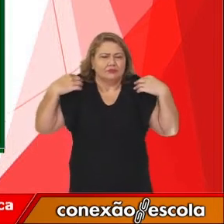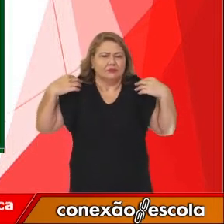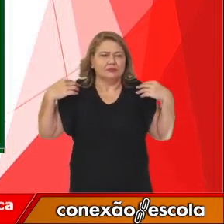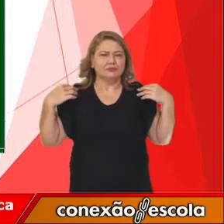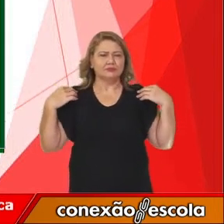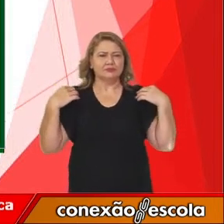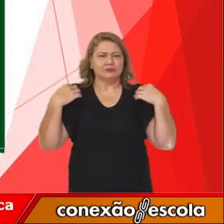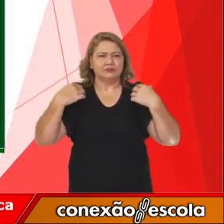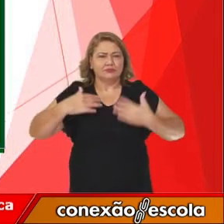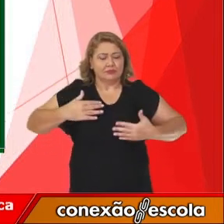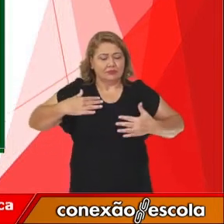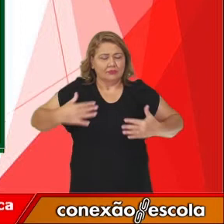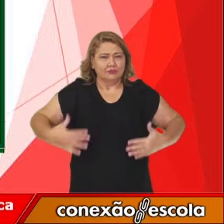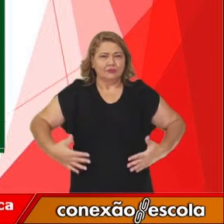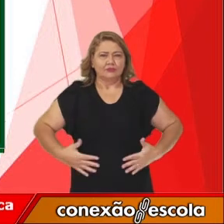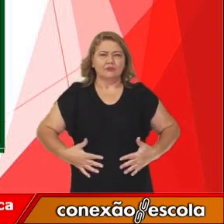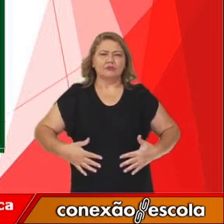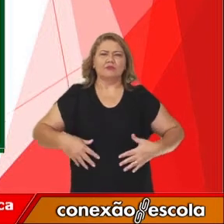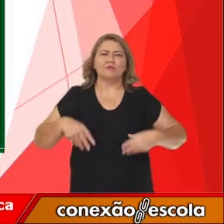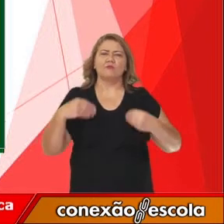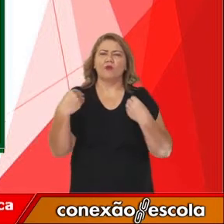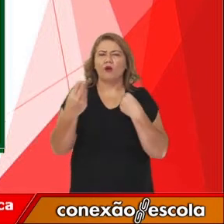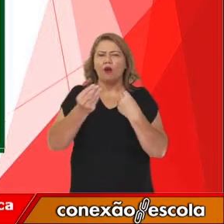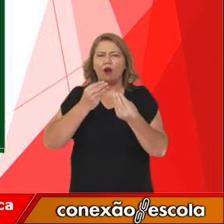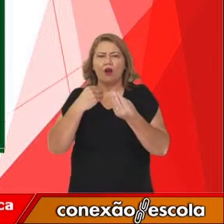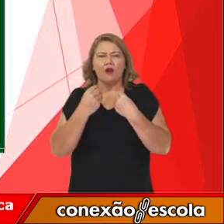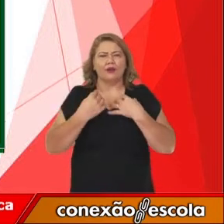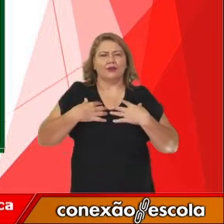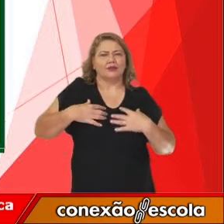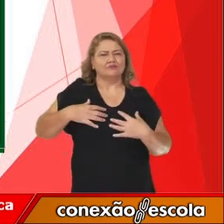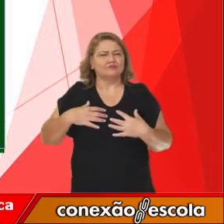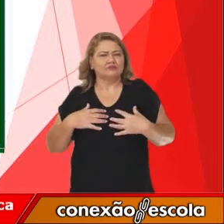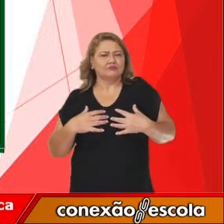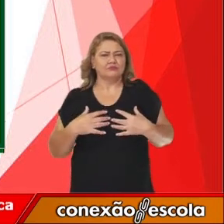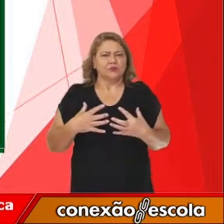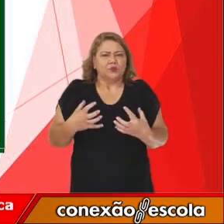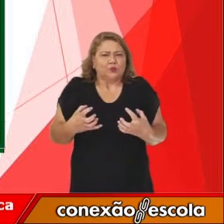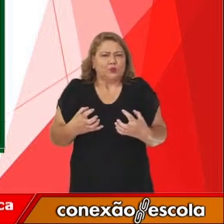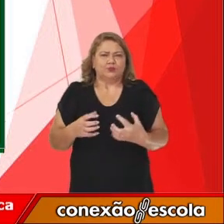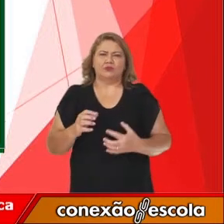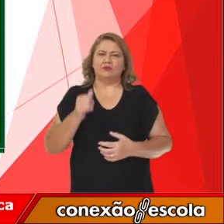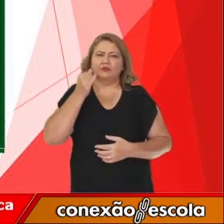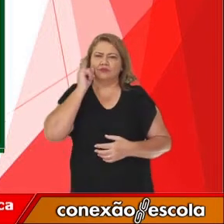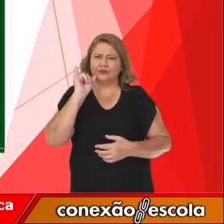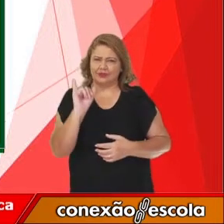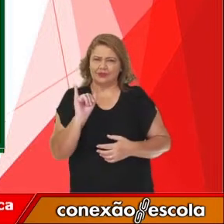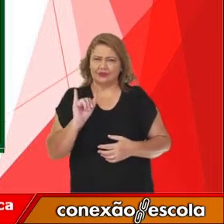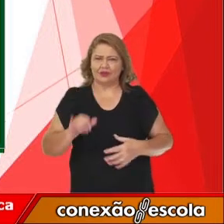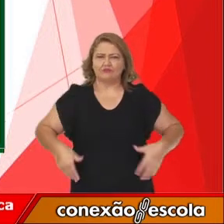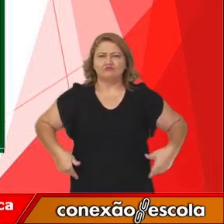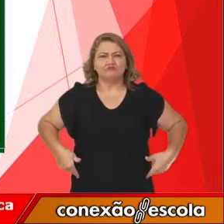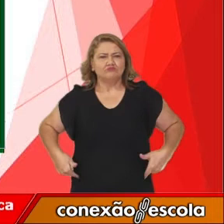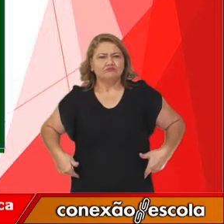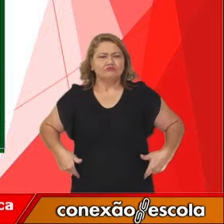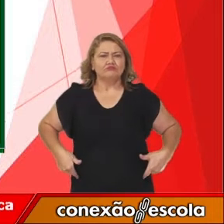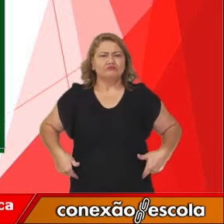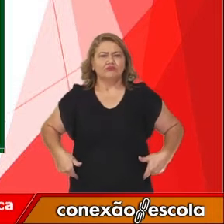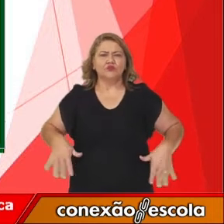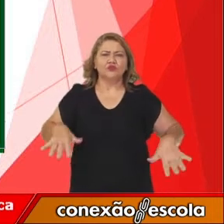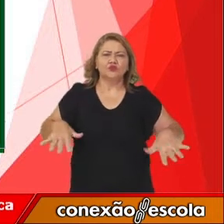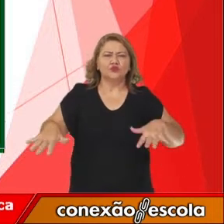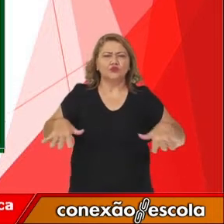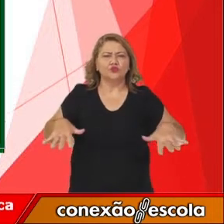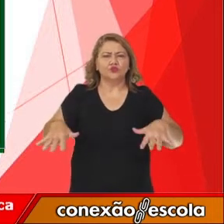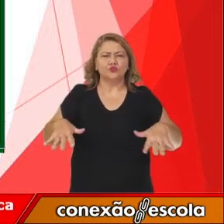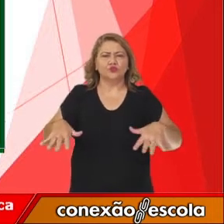o tronco bastante relaxado sem intenção quadril solto equilíbrio